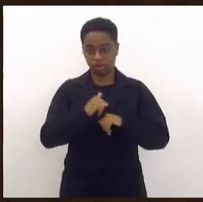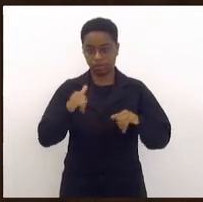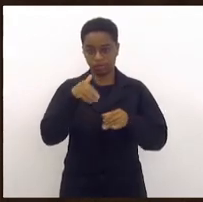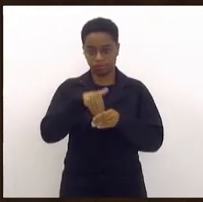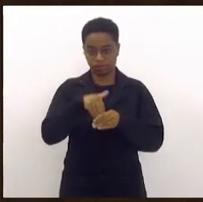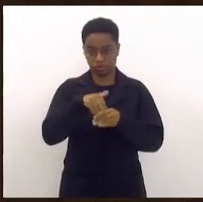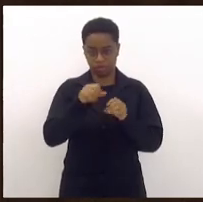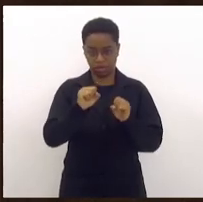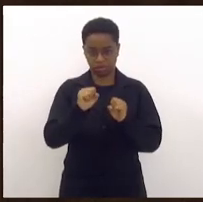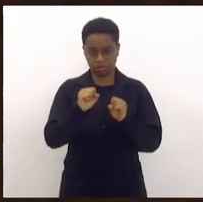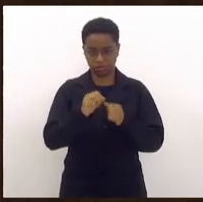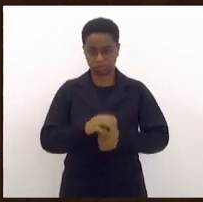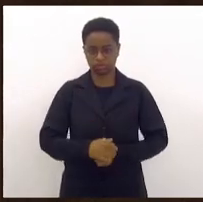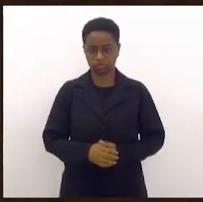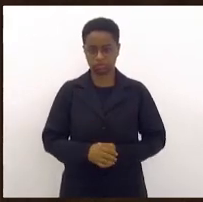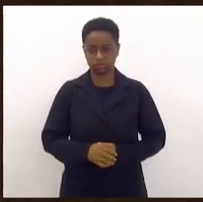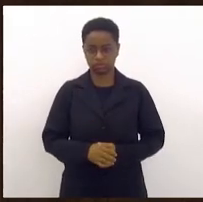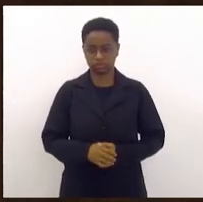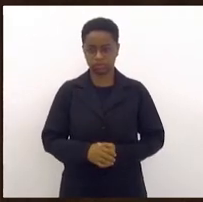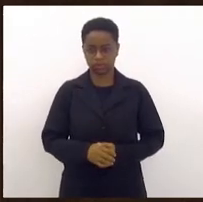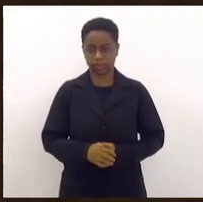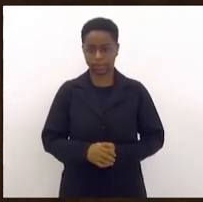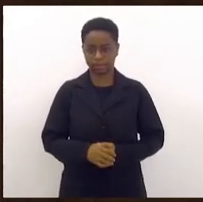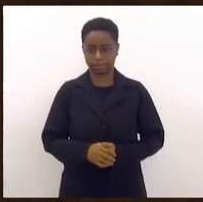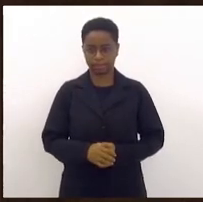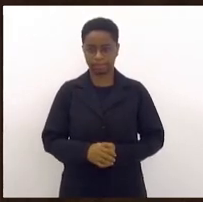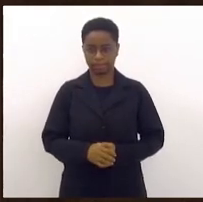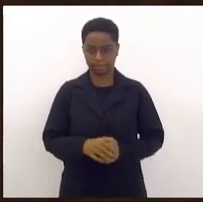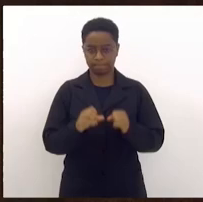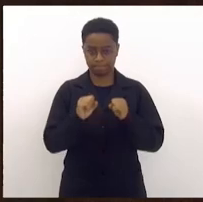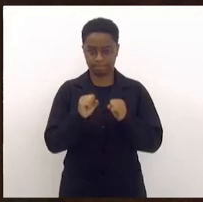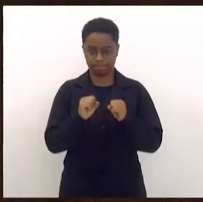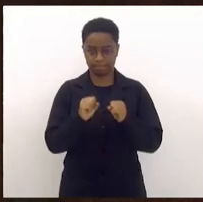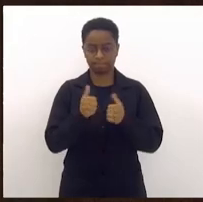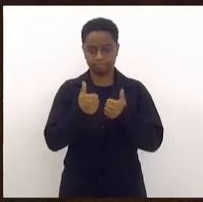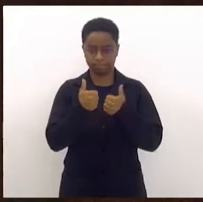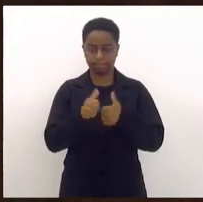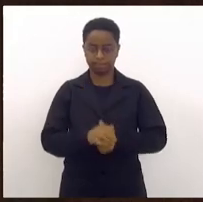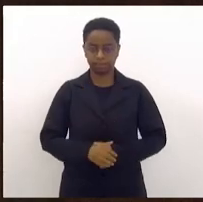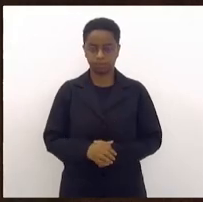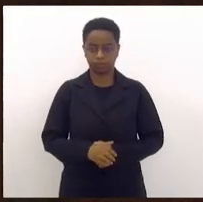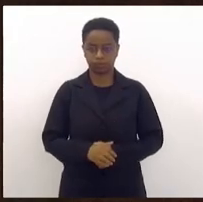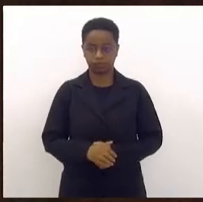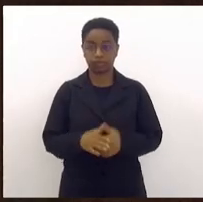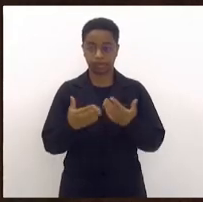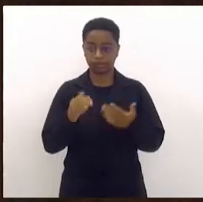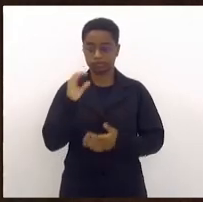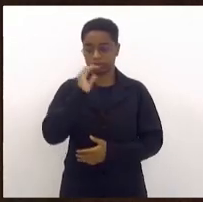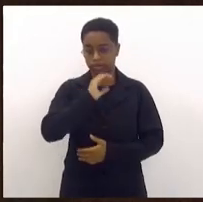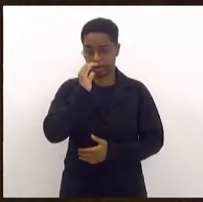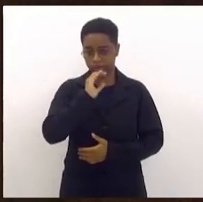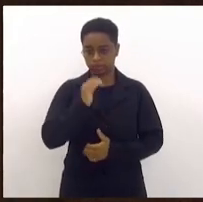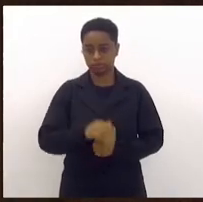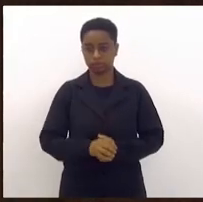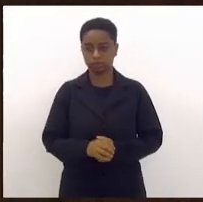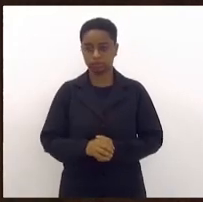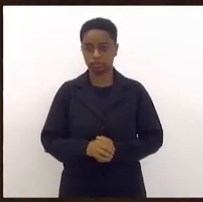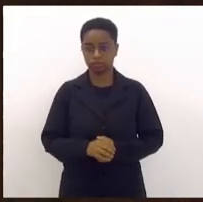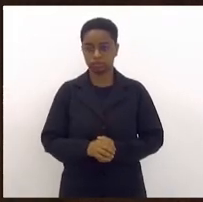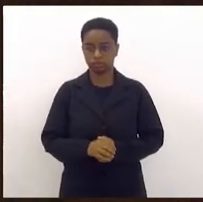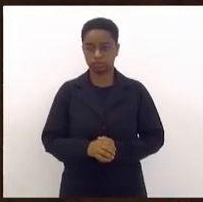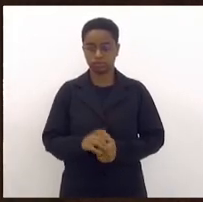puder. Não, pode declarar, pode deputado. Declarar, presidenta? Então, muito rapidamente, o nosso